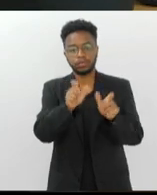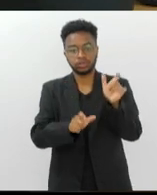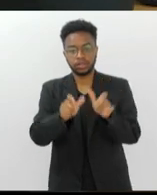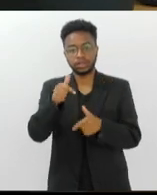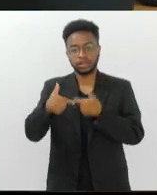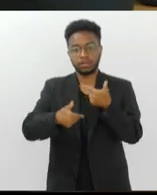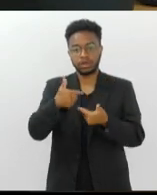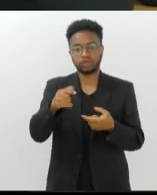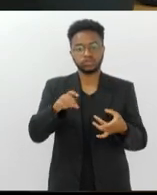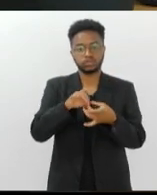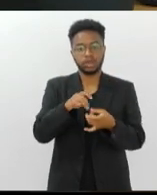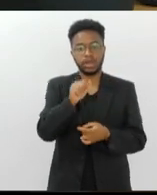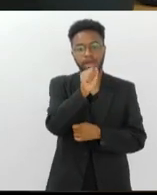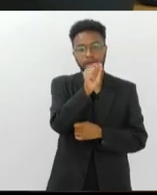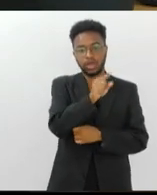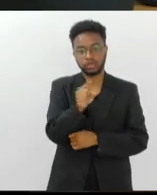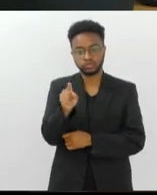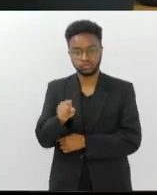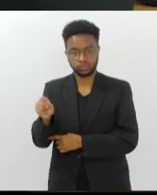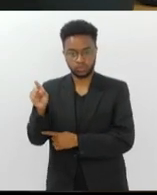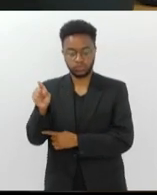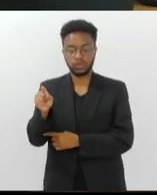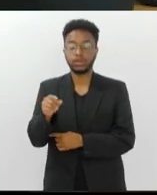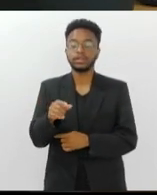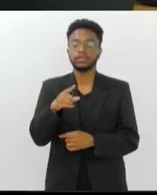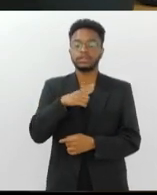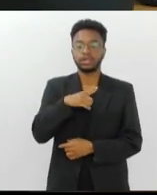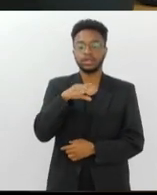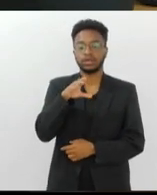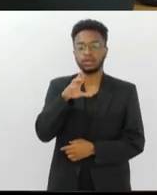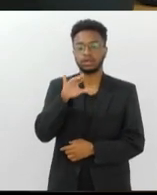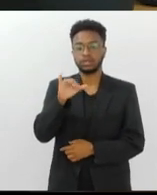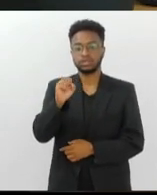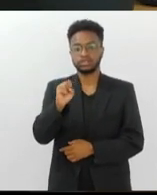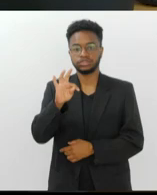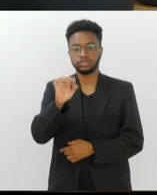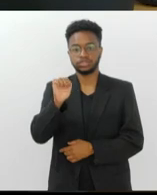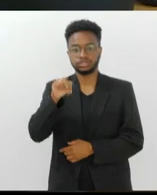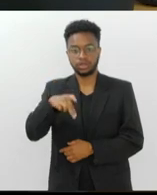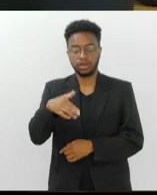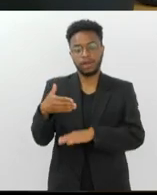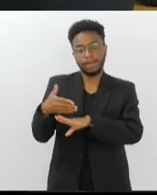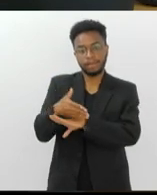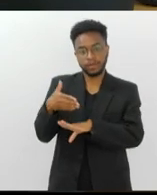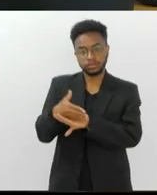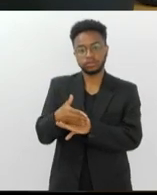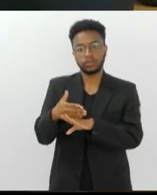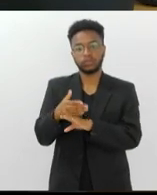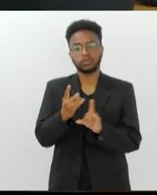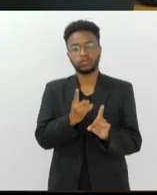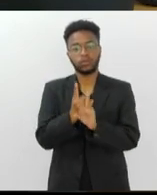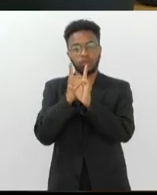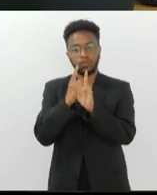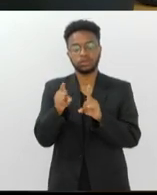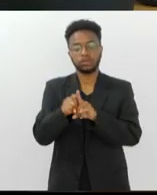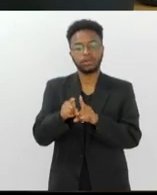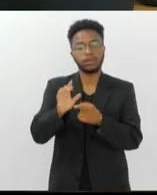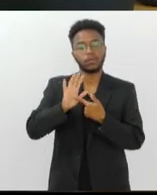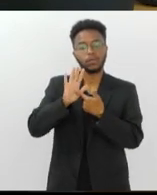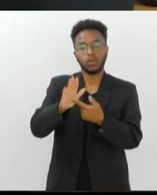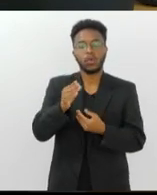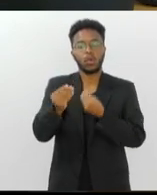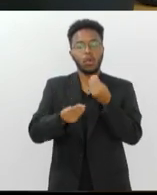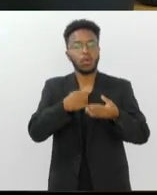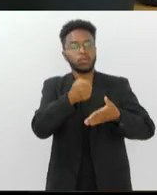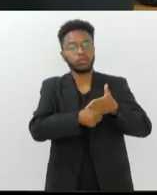Amazon. Christian Smalls, fundador do sindicato da Amazon nos Estados Unidos, participou do encontro e contou a luta que